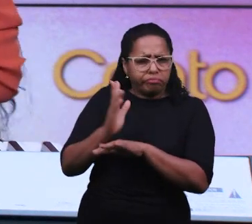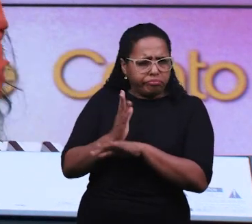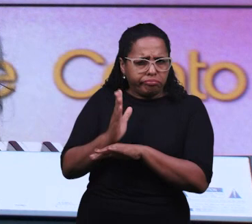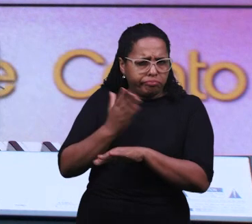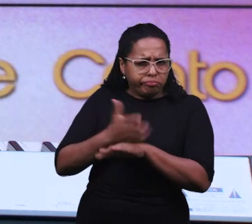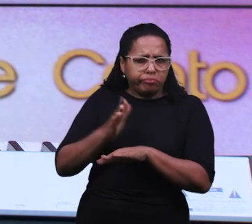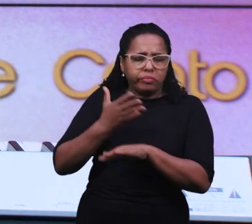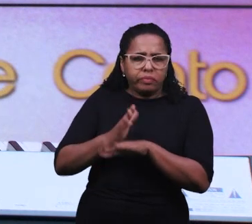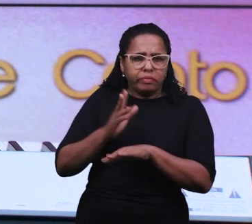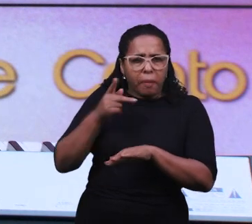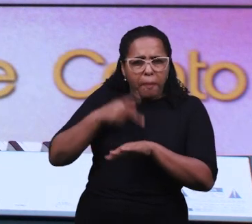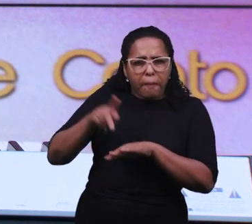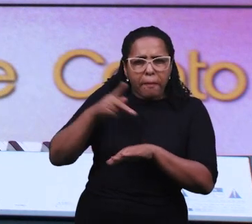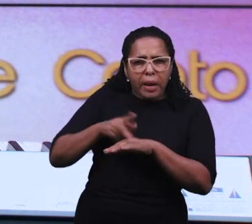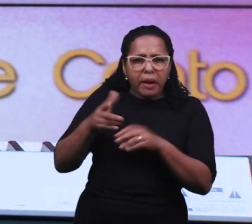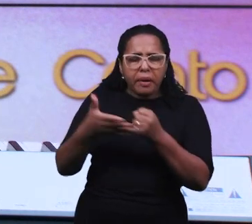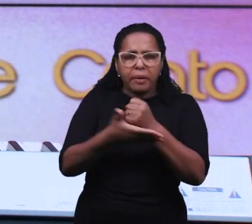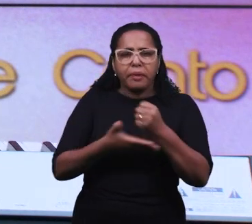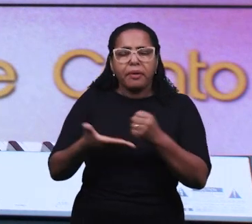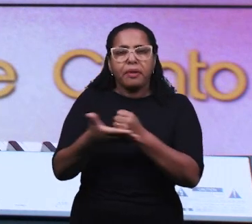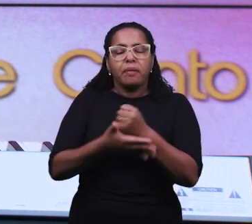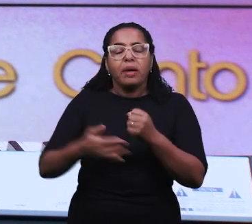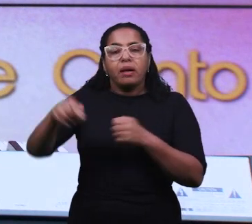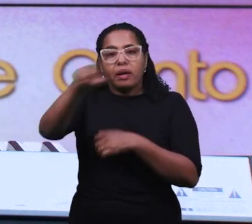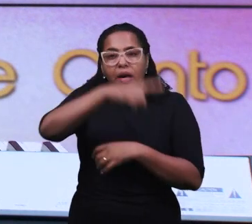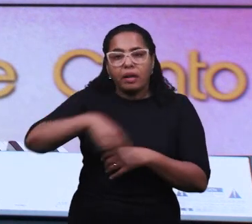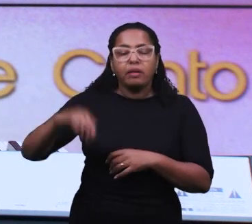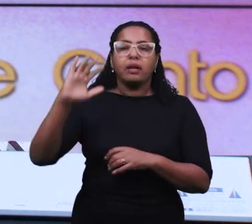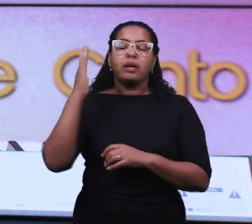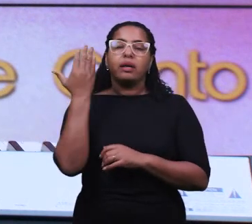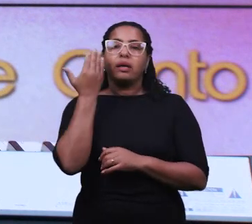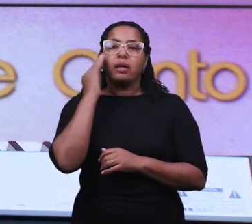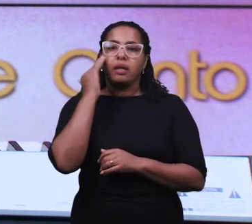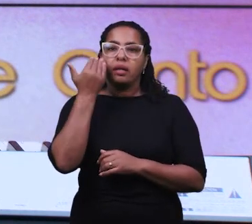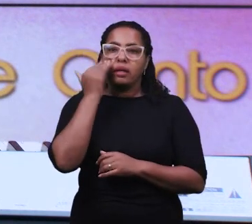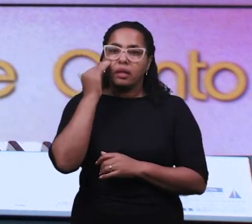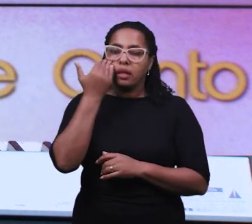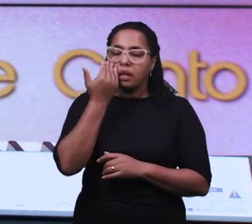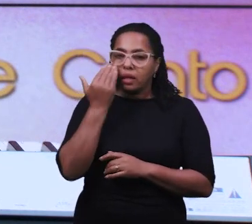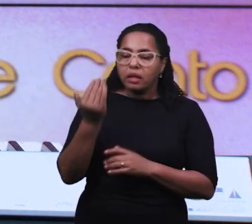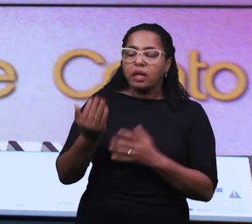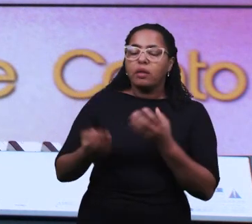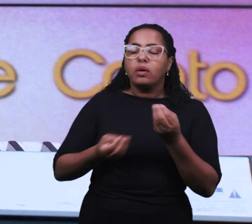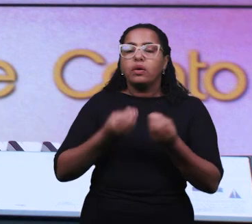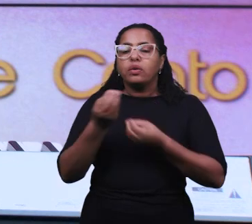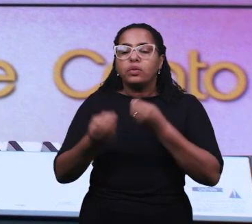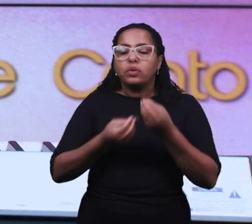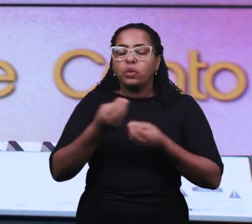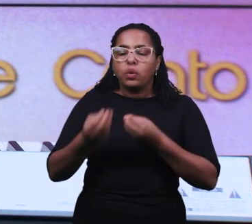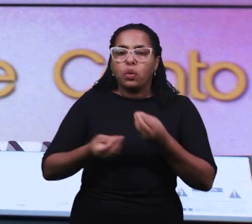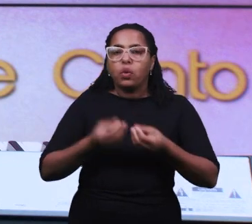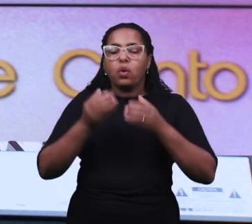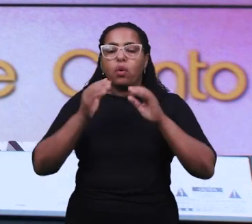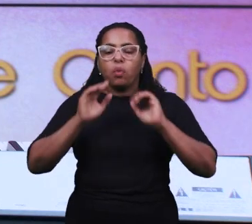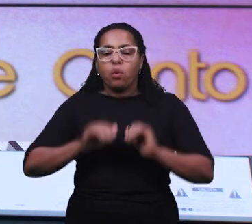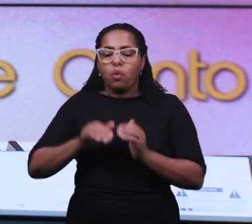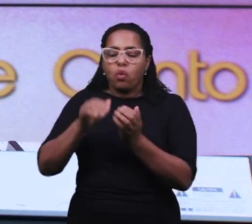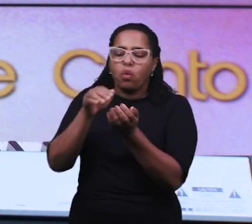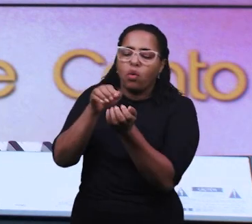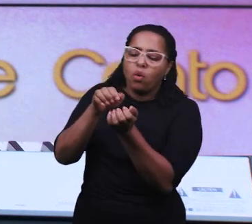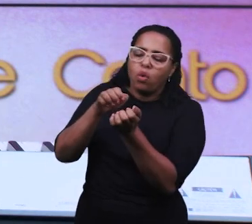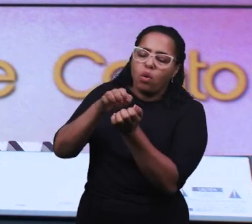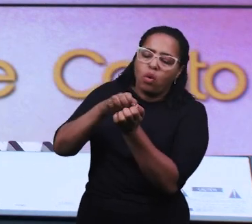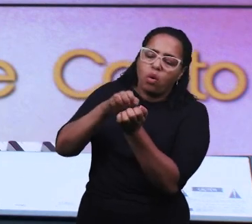prático e básico para que nós possamos compreender as posições, as posturas